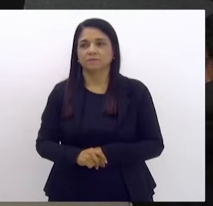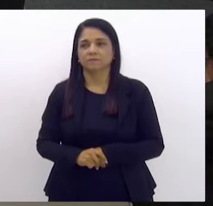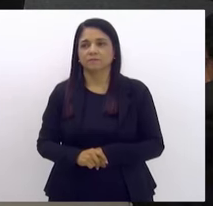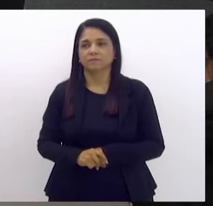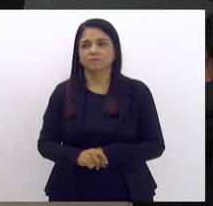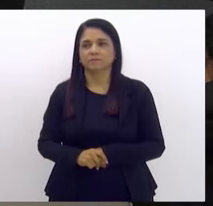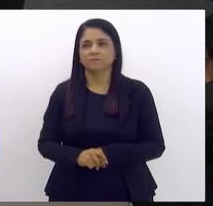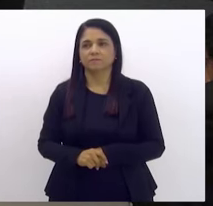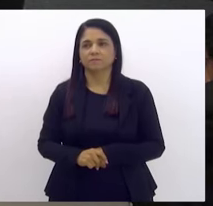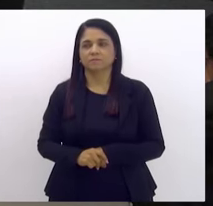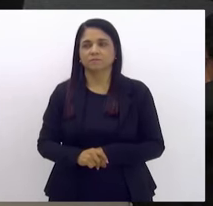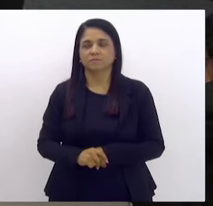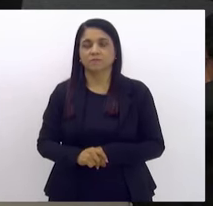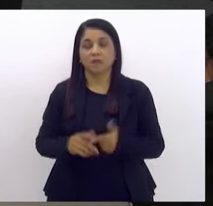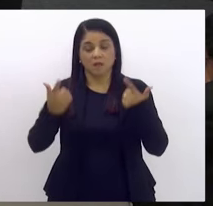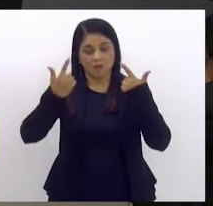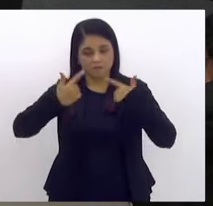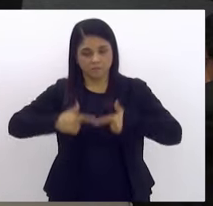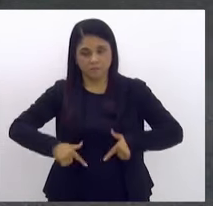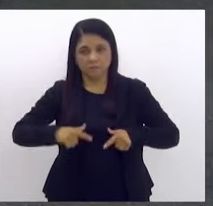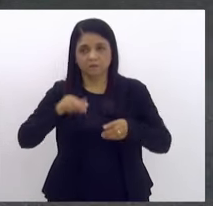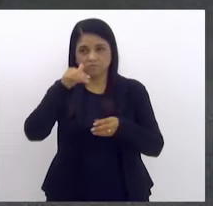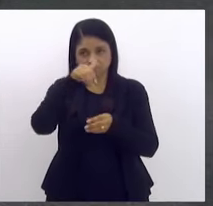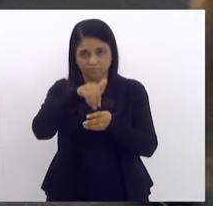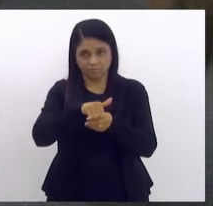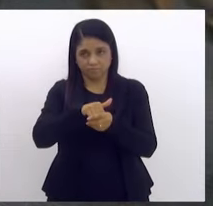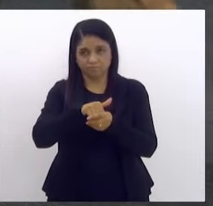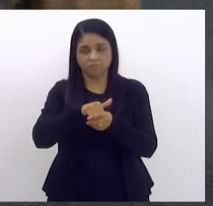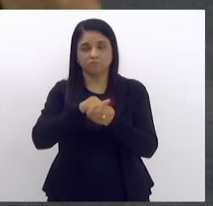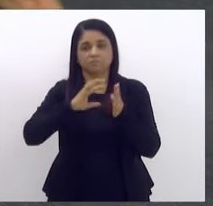consignar a abstenção da bancada do PSOL no